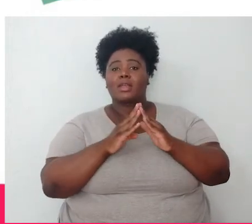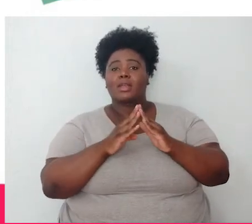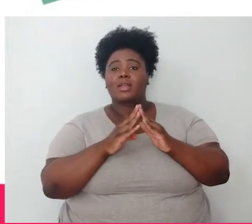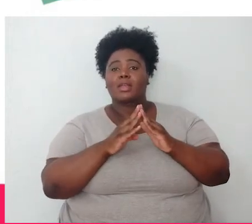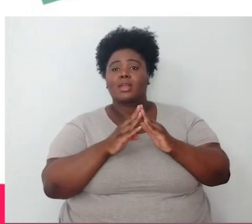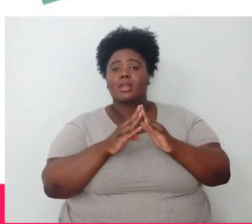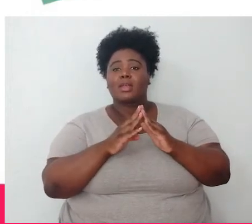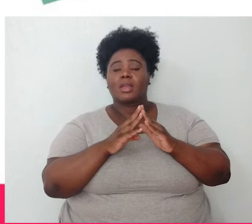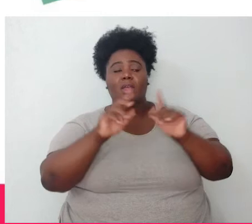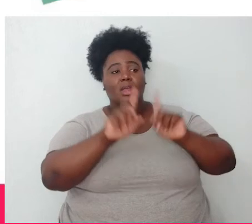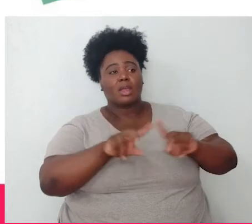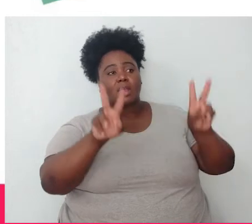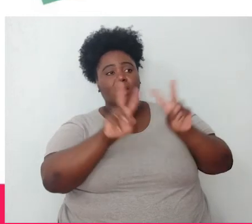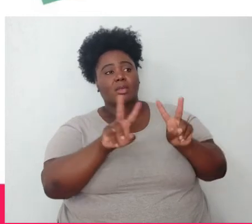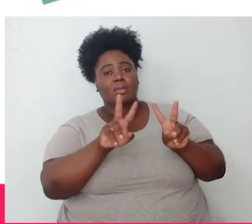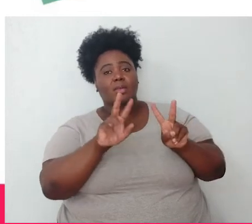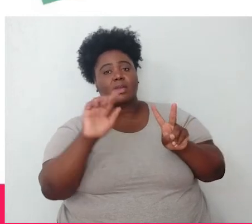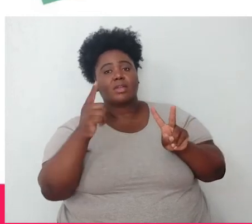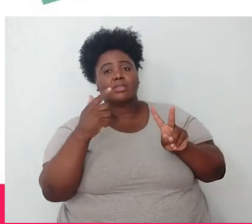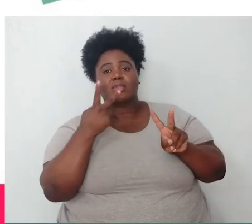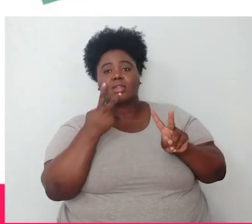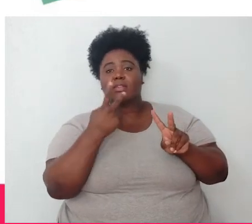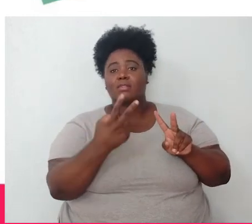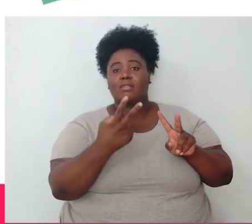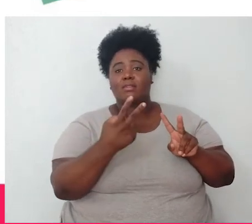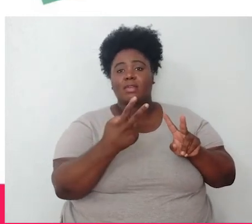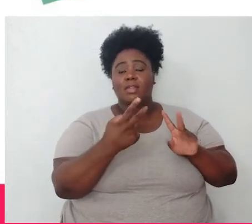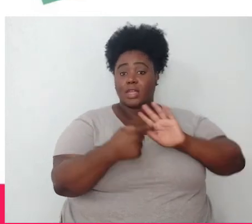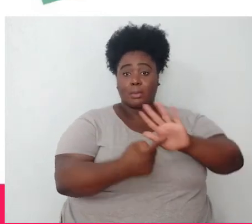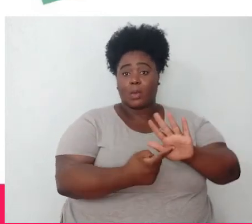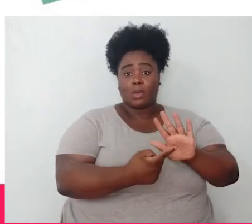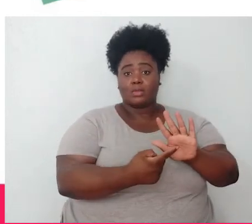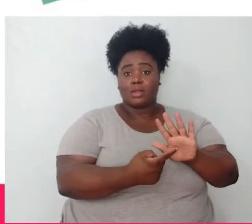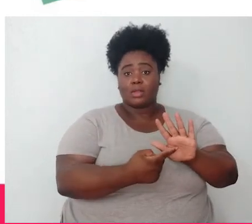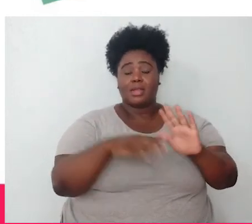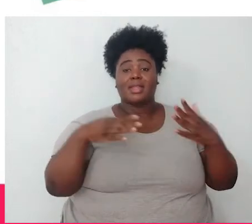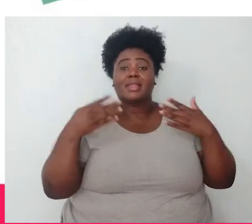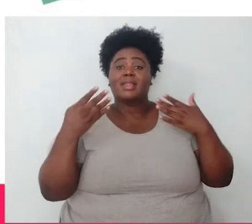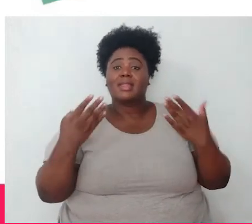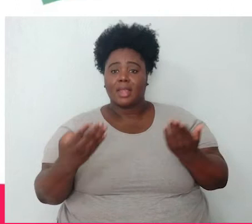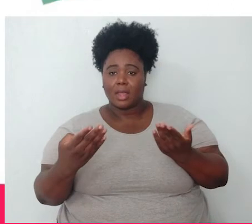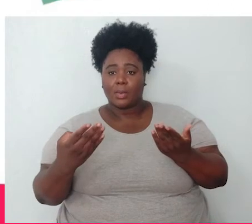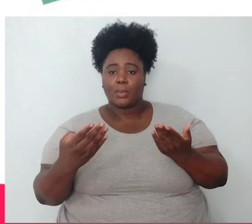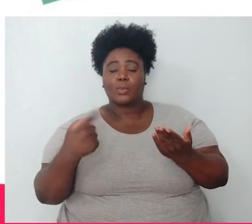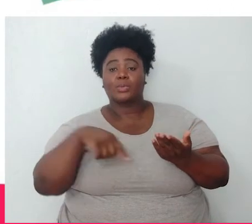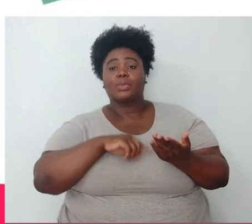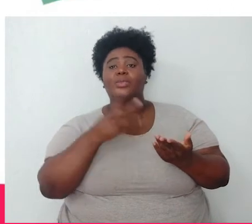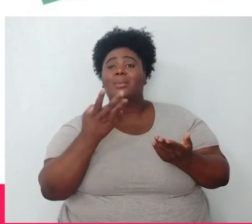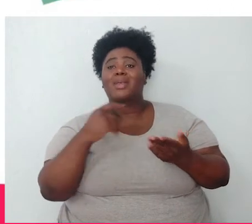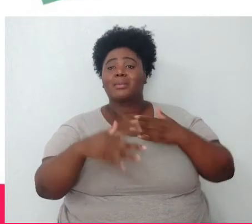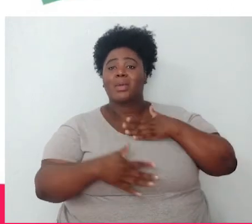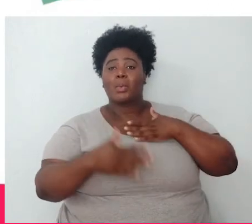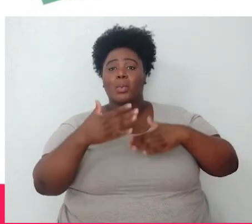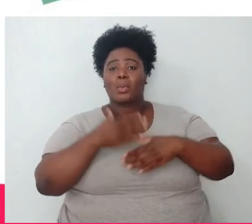como imagem. Não tem nada performaticamente que aponte para isso. Então, a gente vê que o